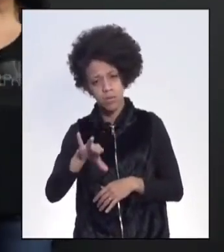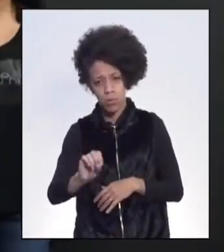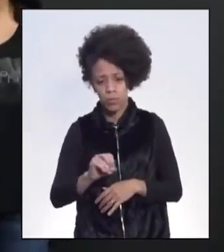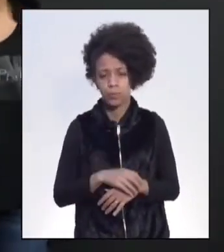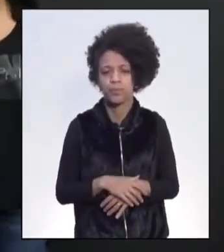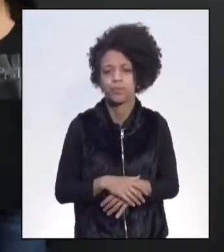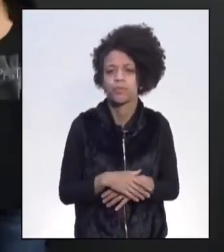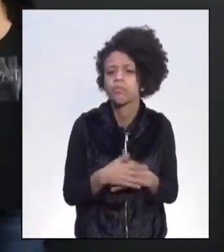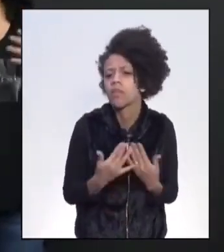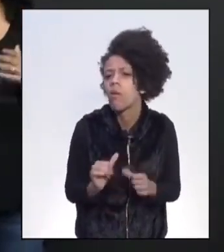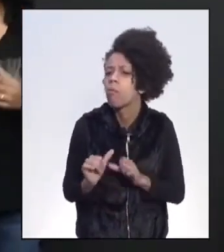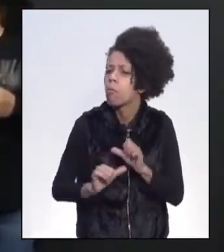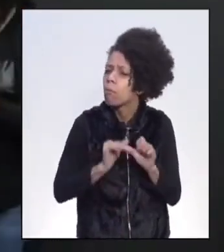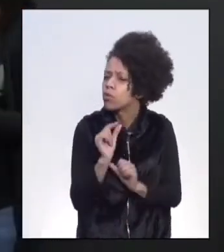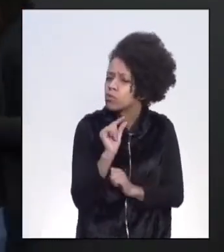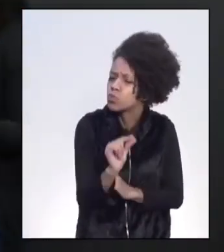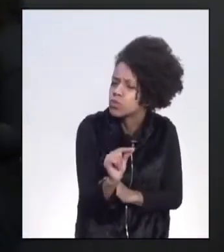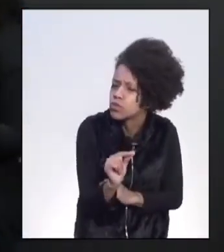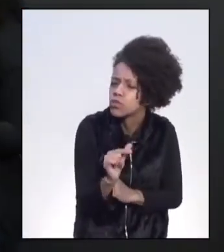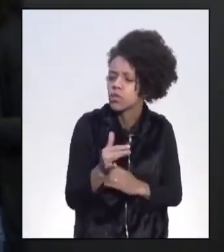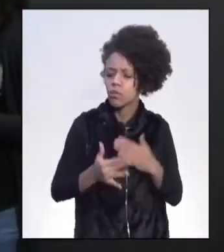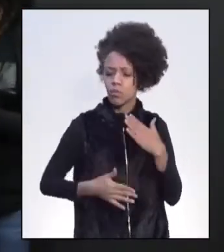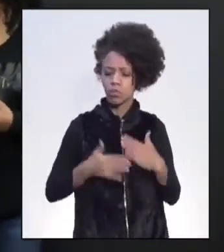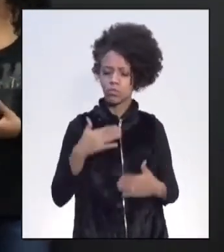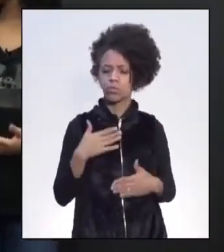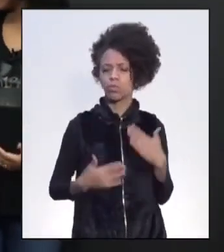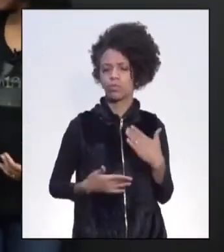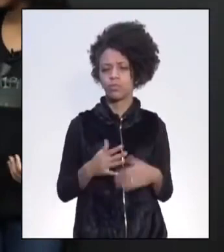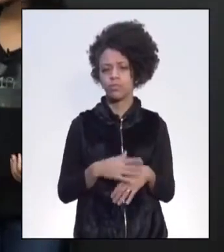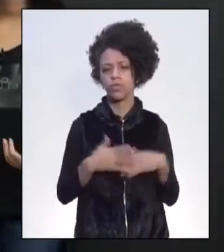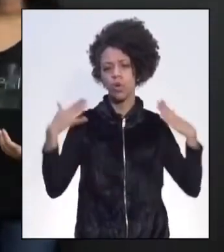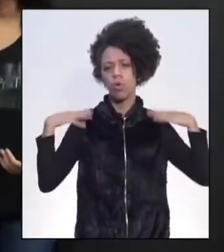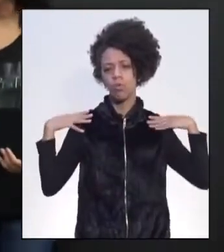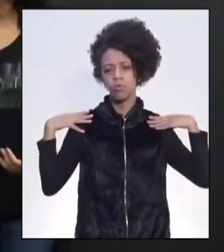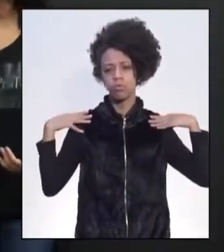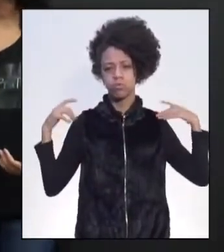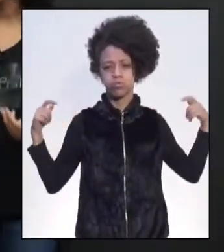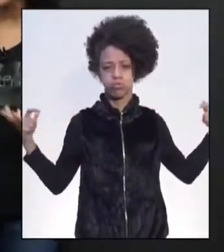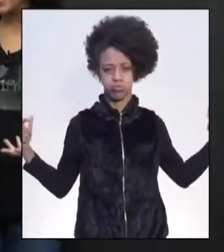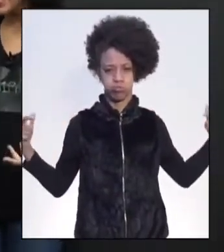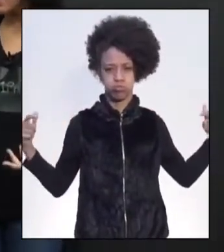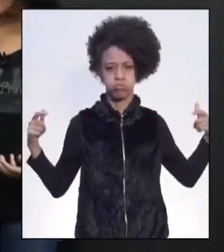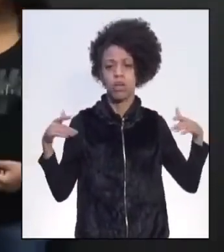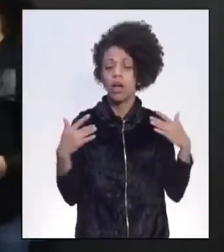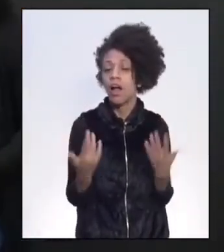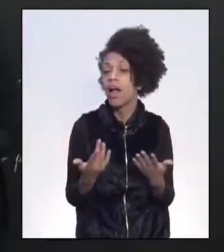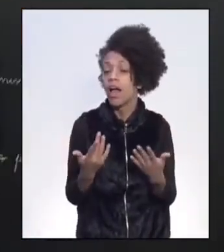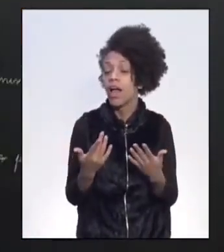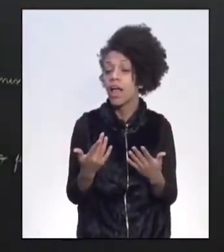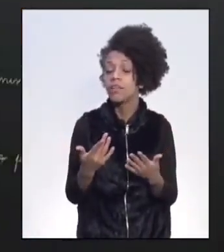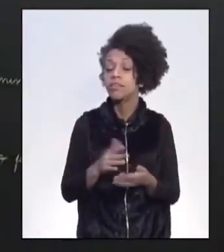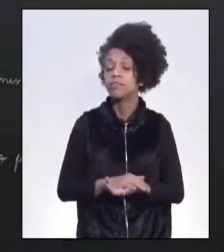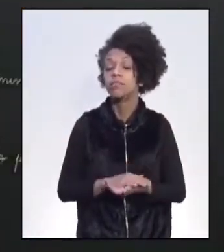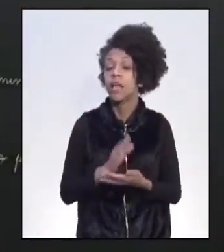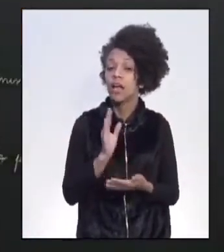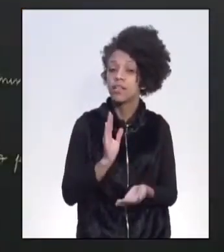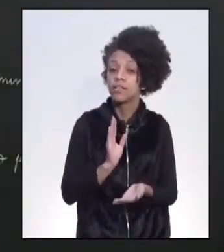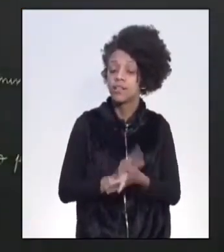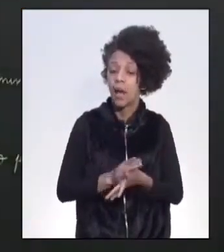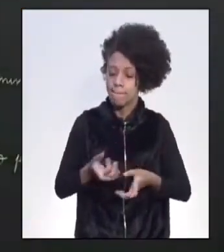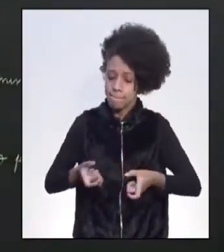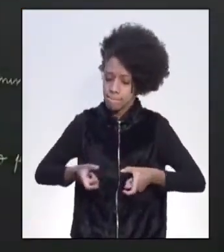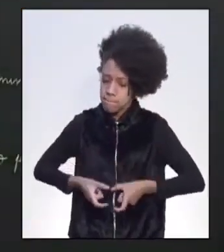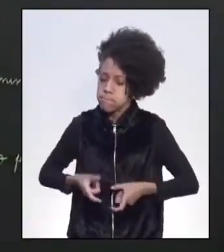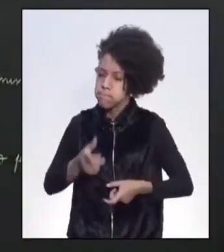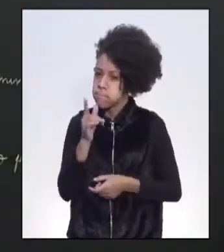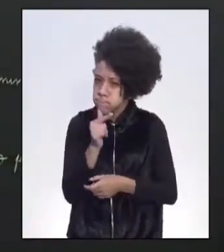emagrecimento. Muda um pouco a estrutura corporal, a questão dos ombros um pouco mais largos. E na parte de fato genital,